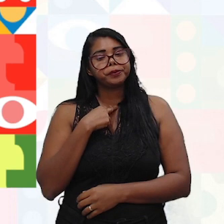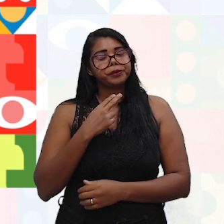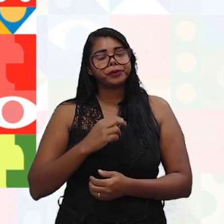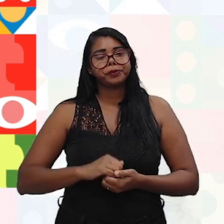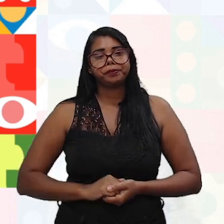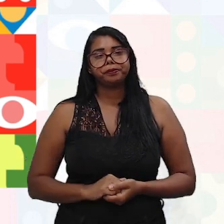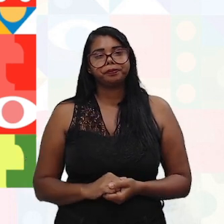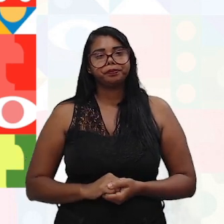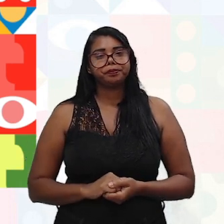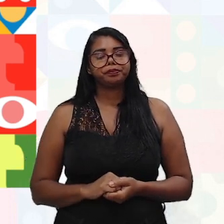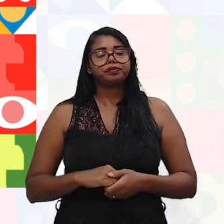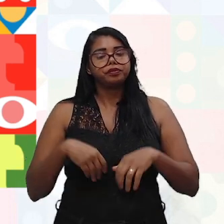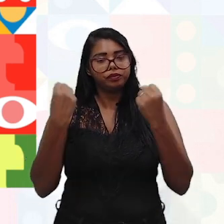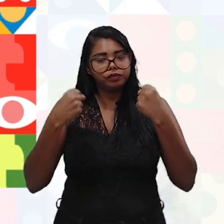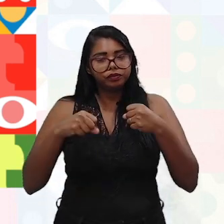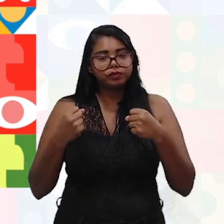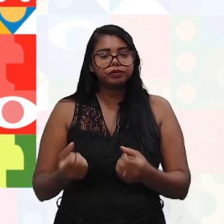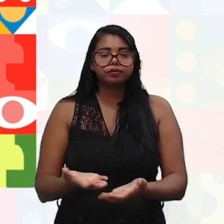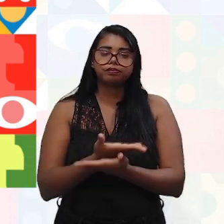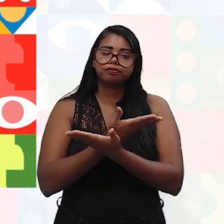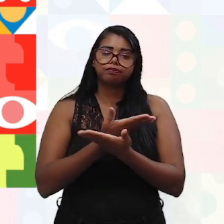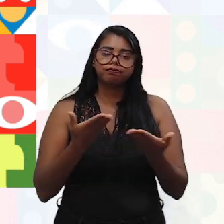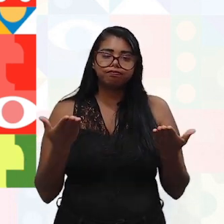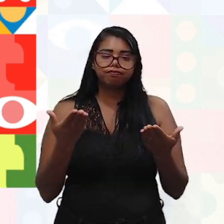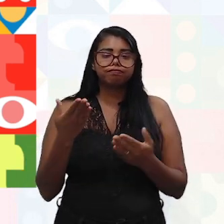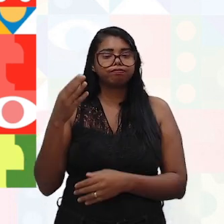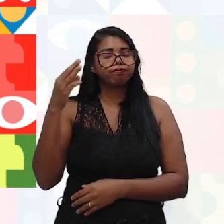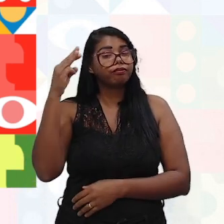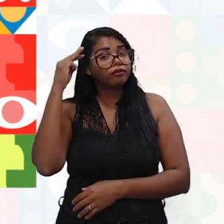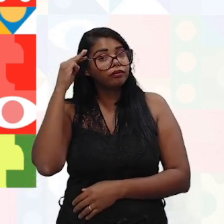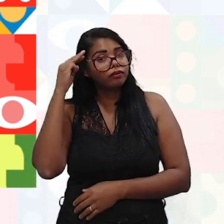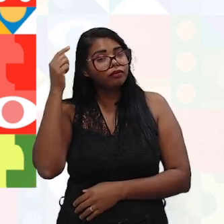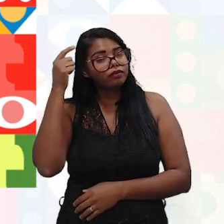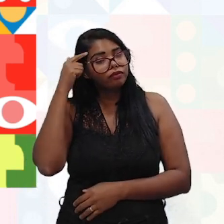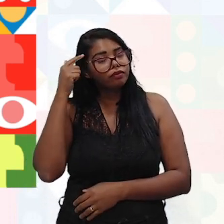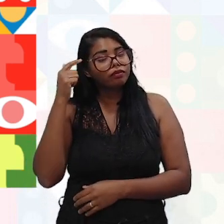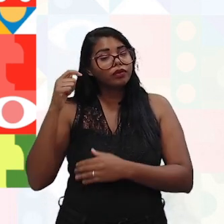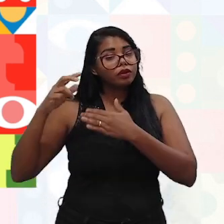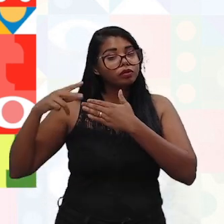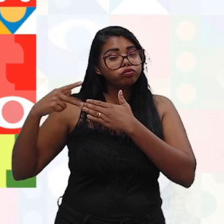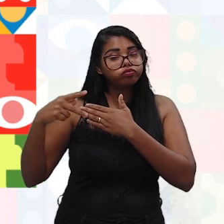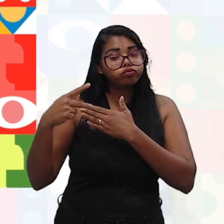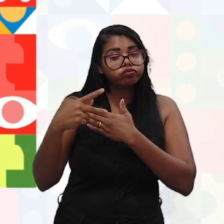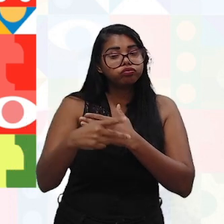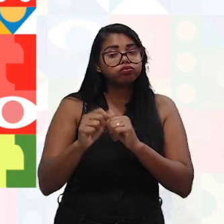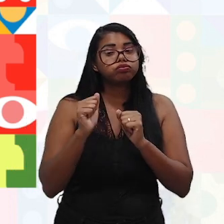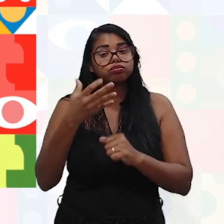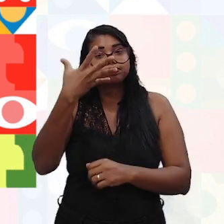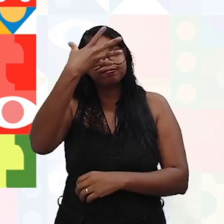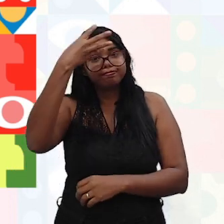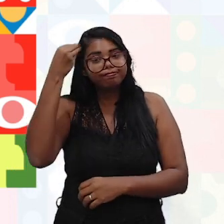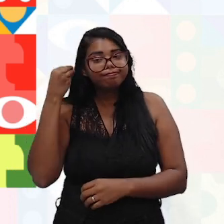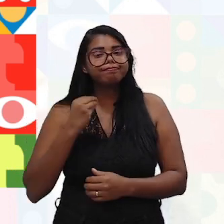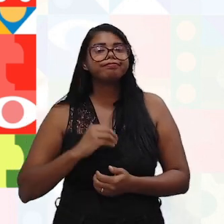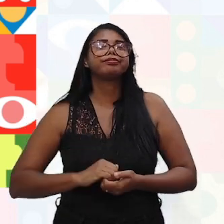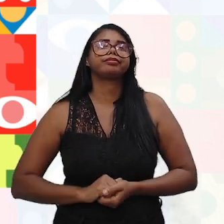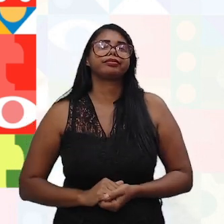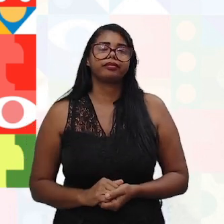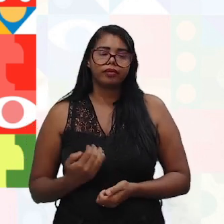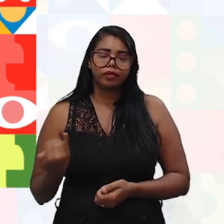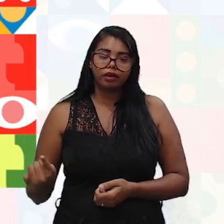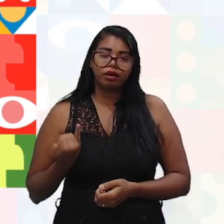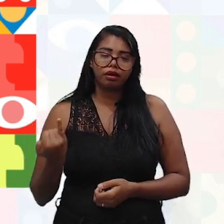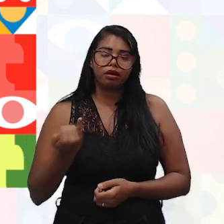eu preciso que vocês fiquem realmente com isso na mente, porque a longo prazo a gente pode esquecer. Então é importante a